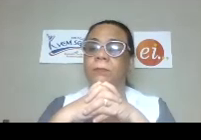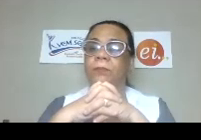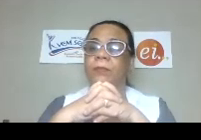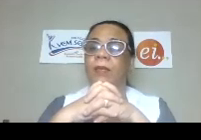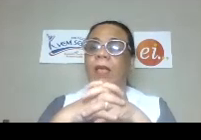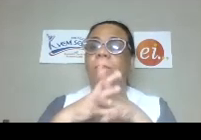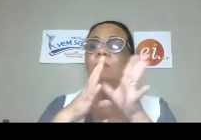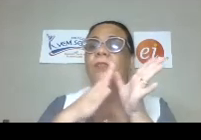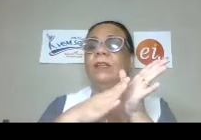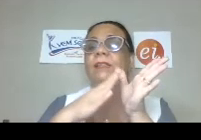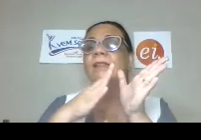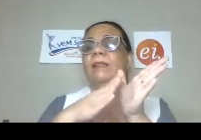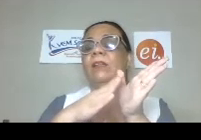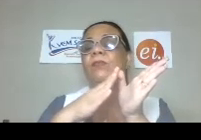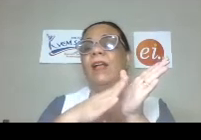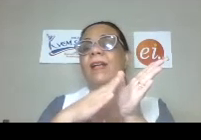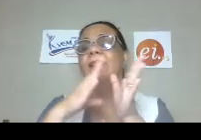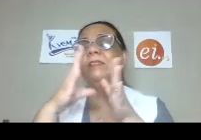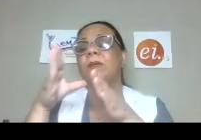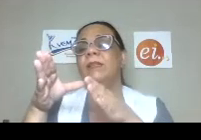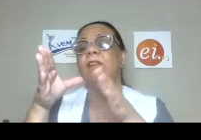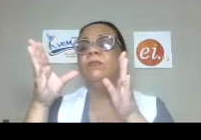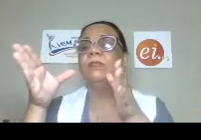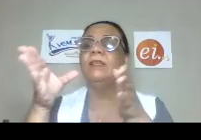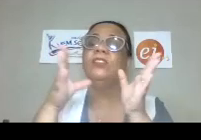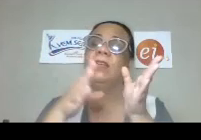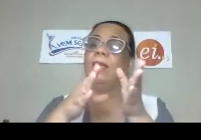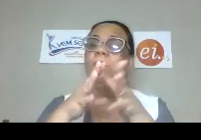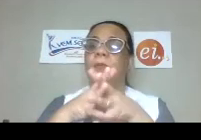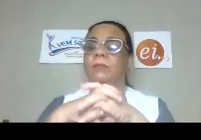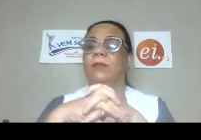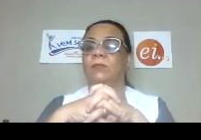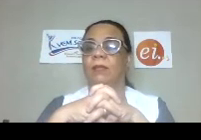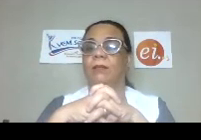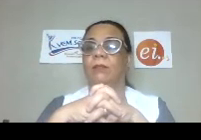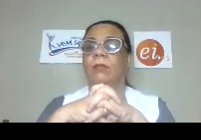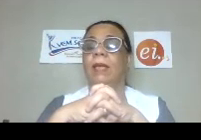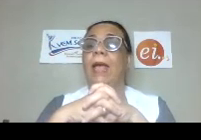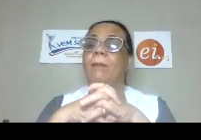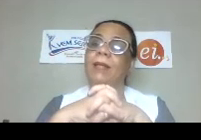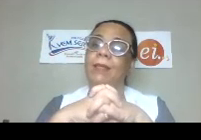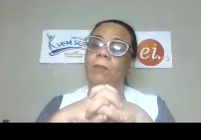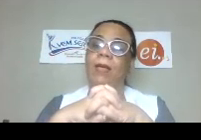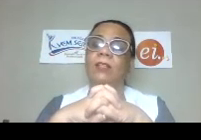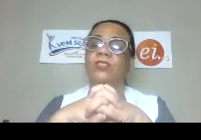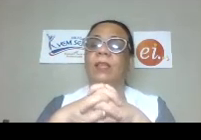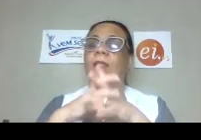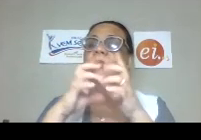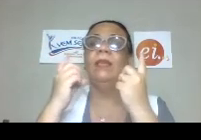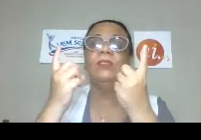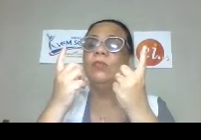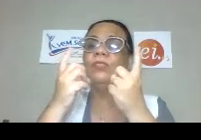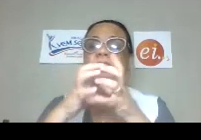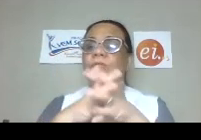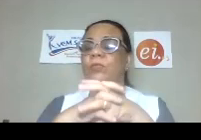resultado. A Provânia está ensinando várias maneiras de vocês chegarem ao mesmo resultado. A matemática, ela